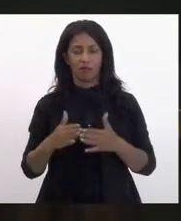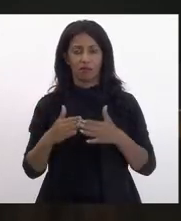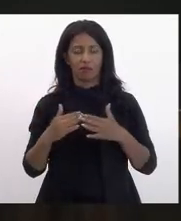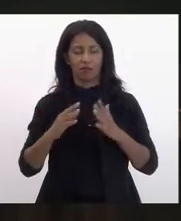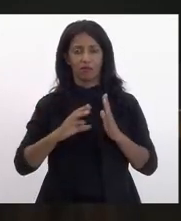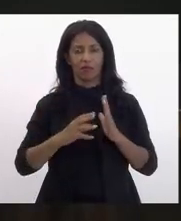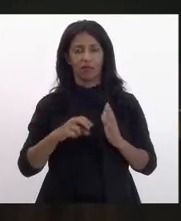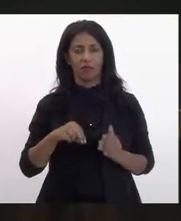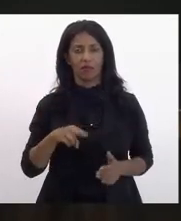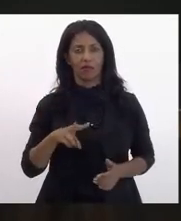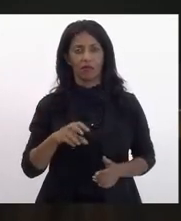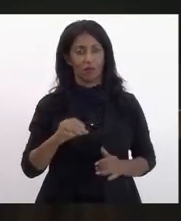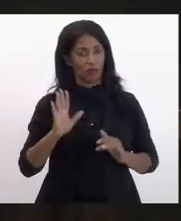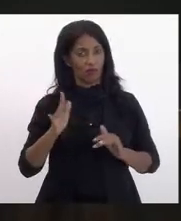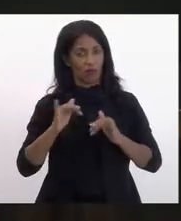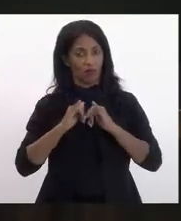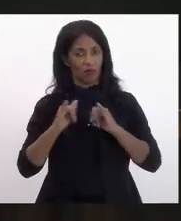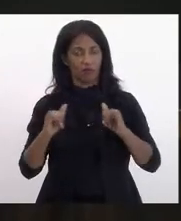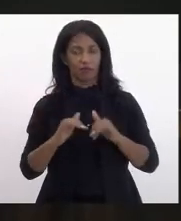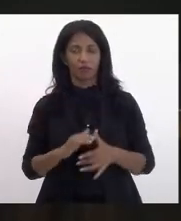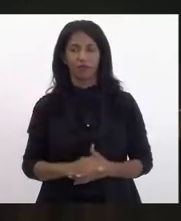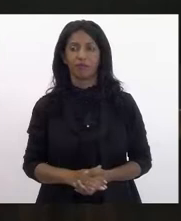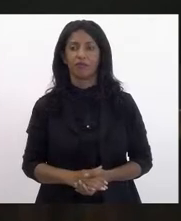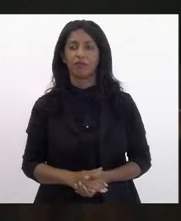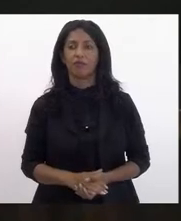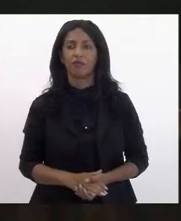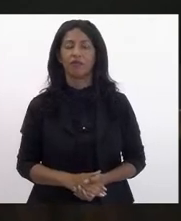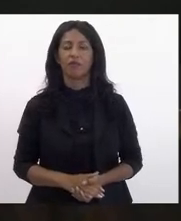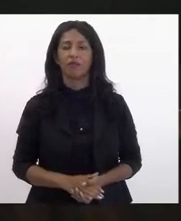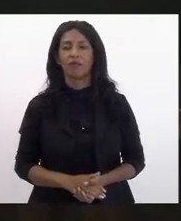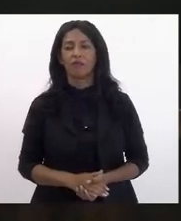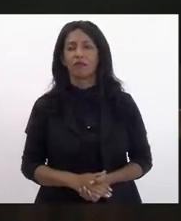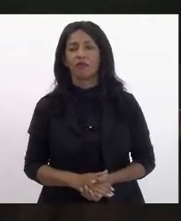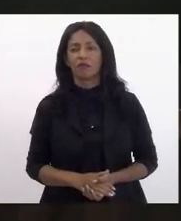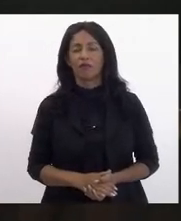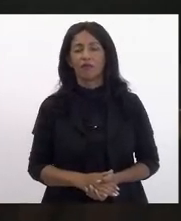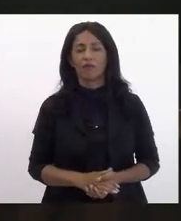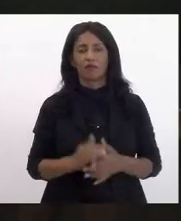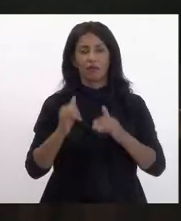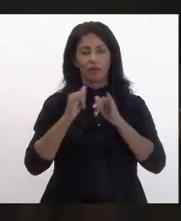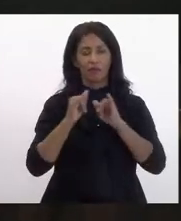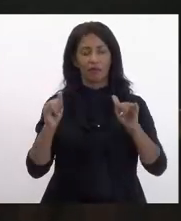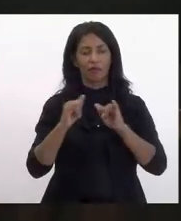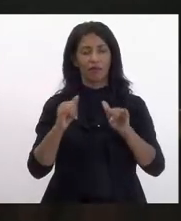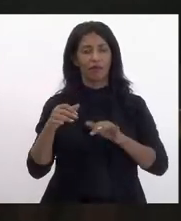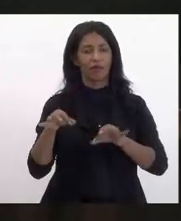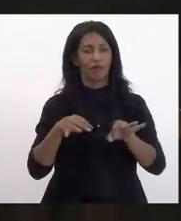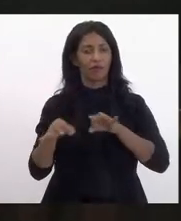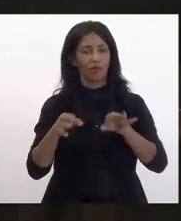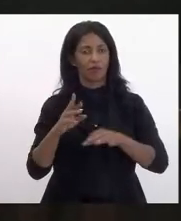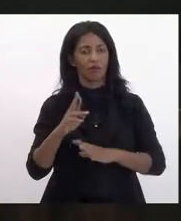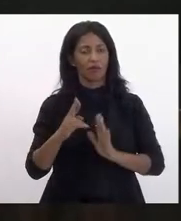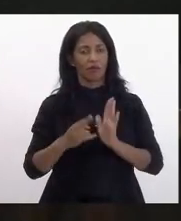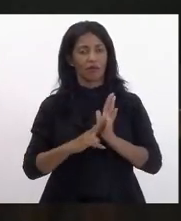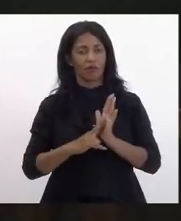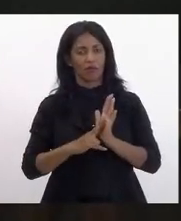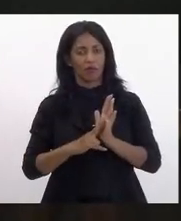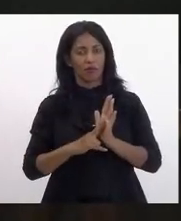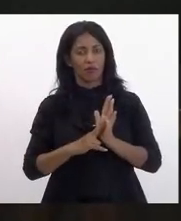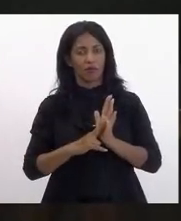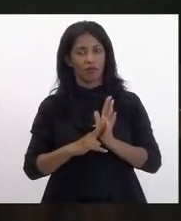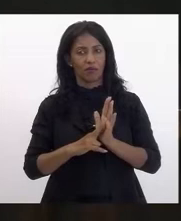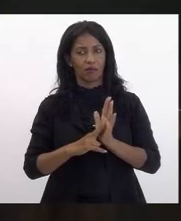Partido Novo, conforme já anunciamos todos os projetos de resolução. Anuncio o projeto de resolução número 807. Abstenção